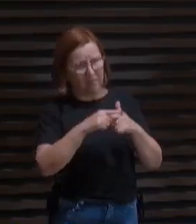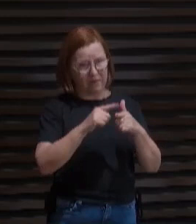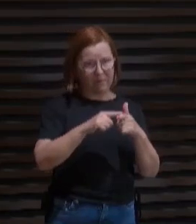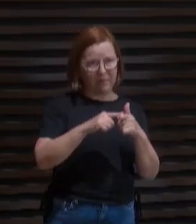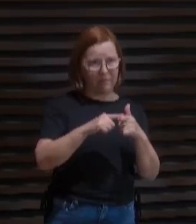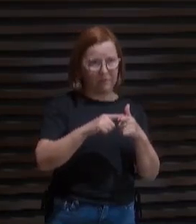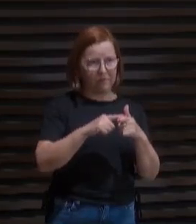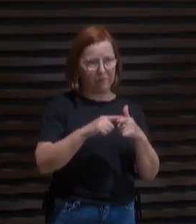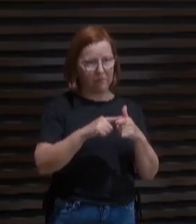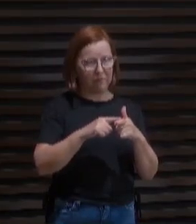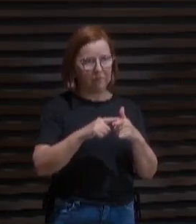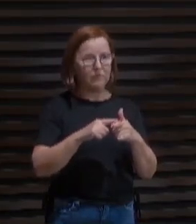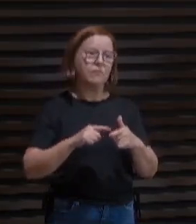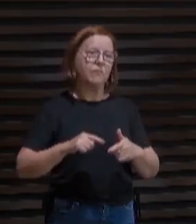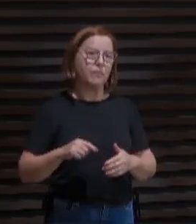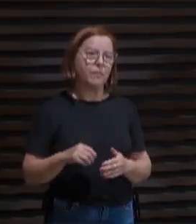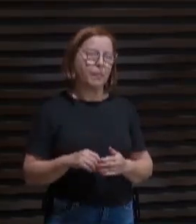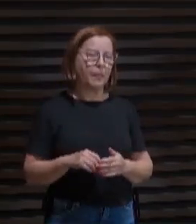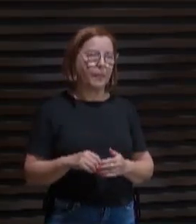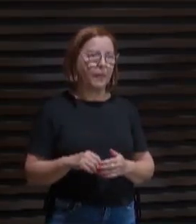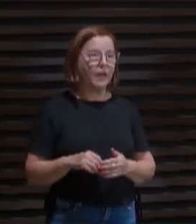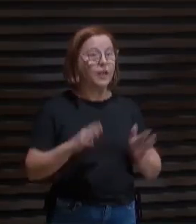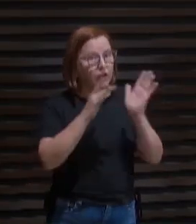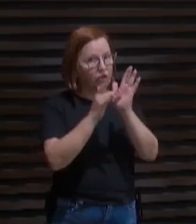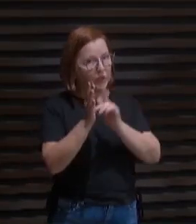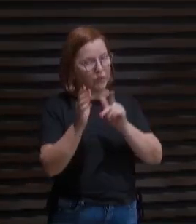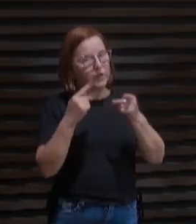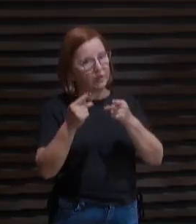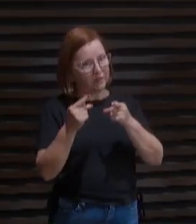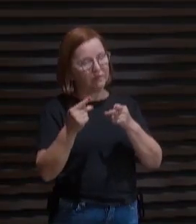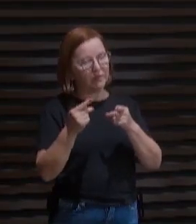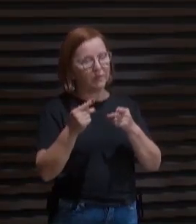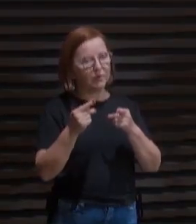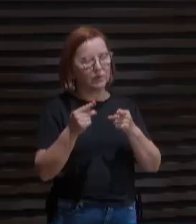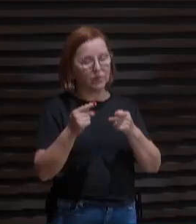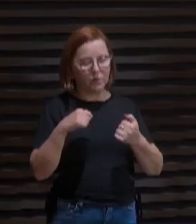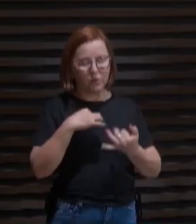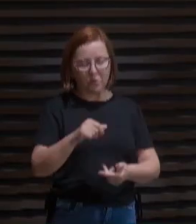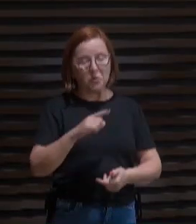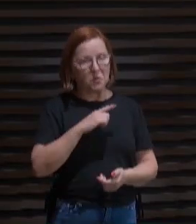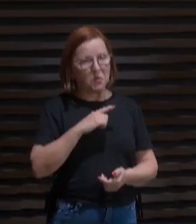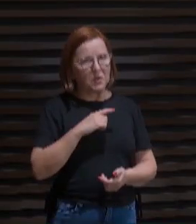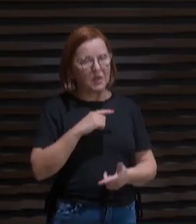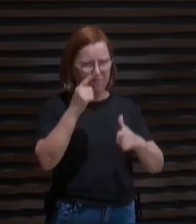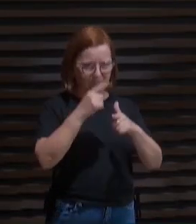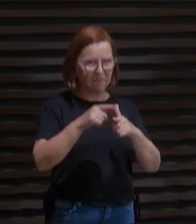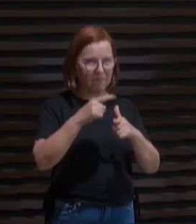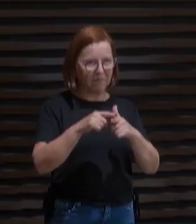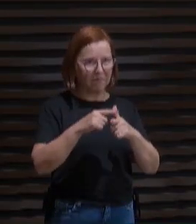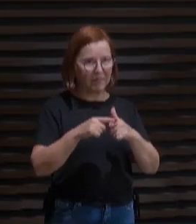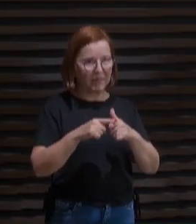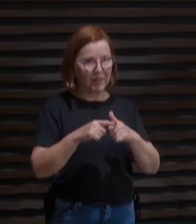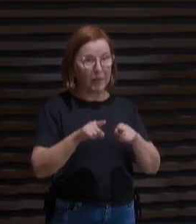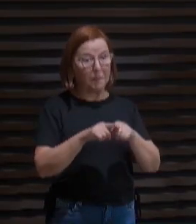negação. Porque Jesus que no mundo não tem tribulação, no mundo nós vamos ter aflições. Mas eu